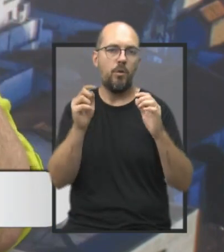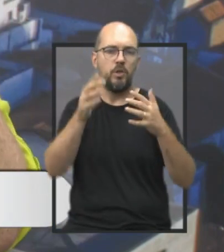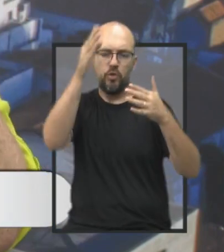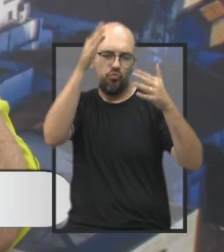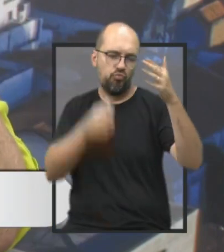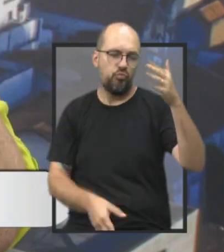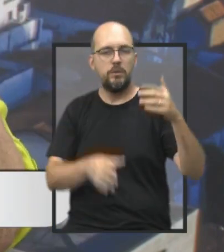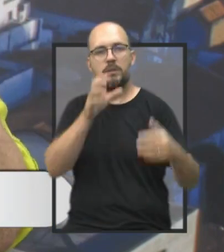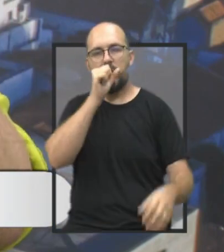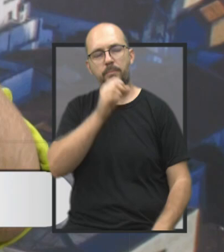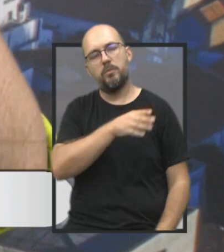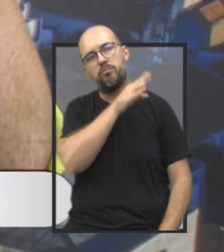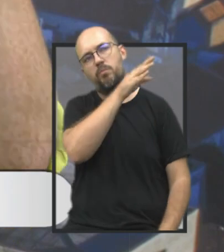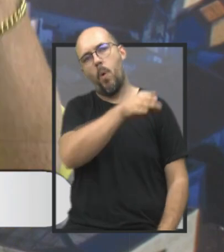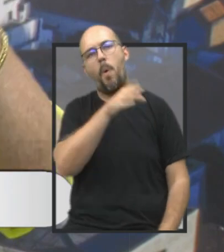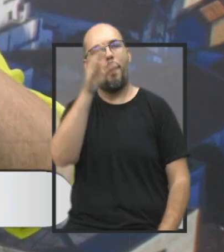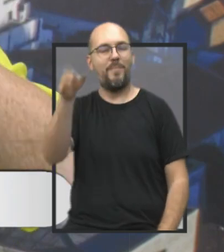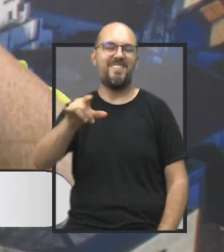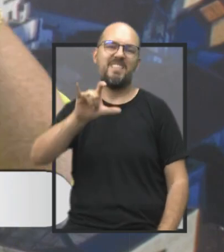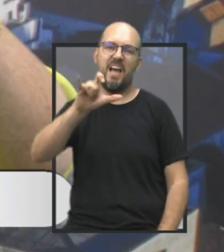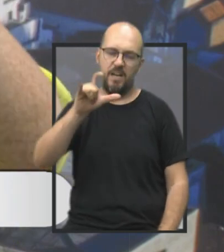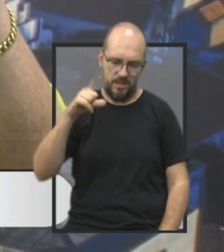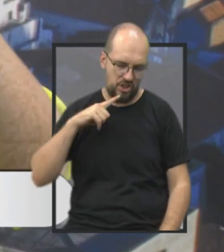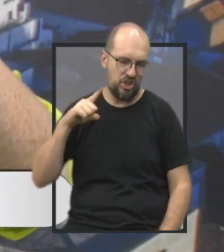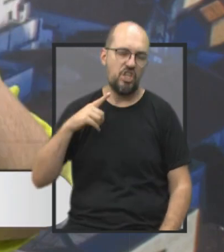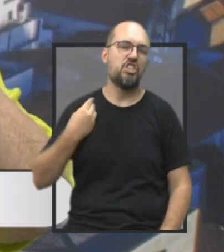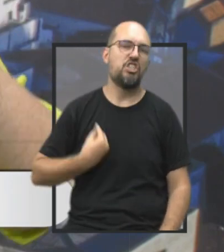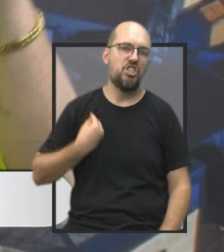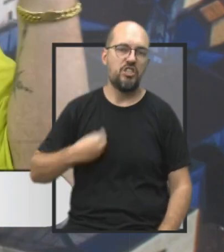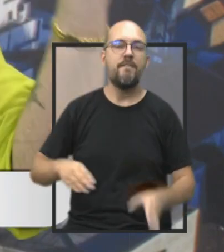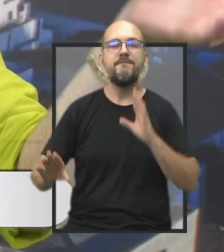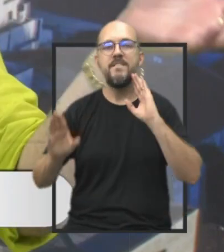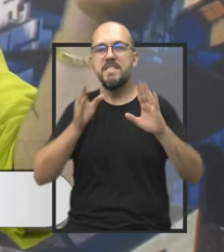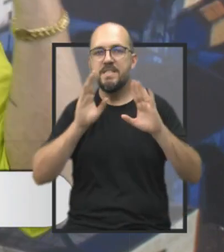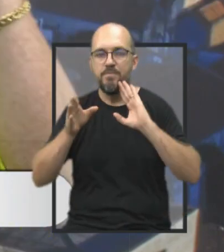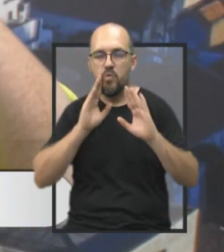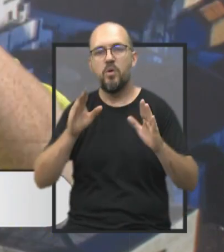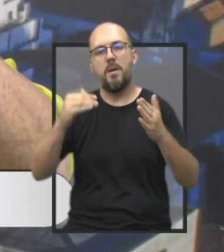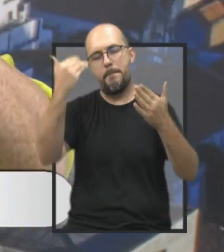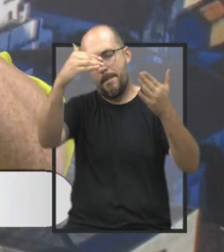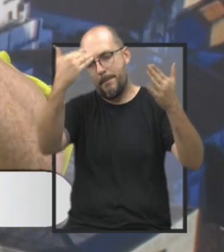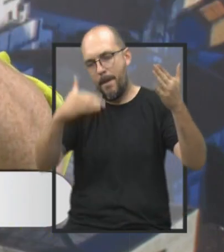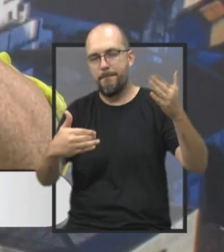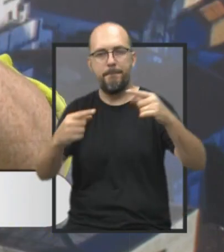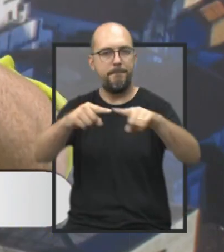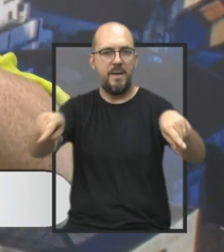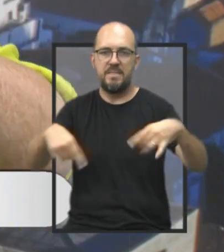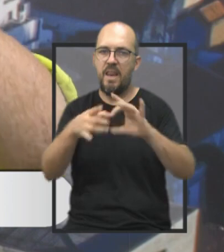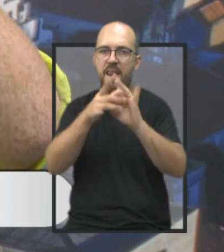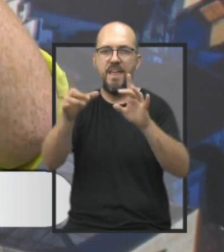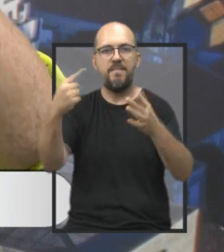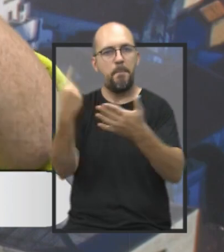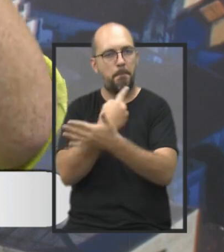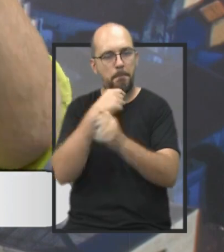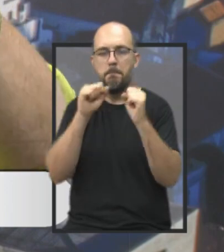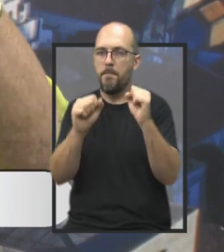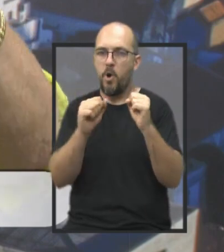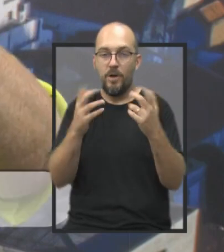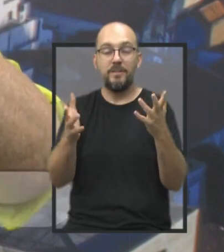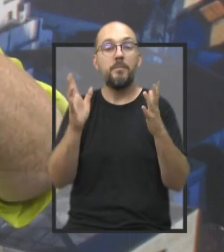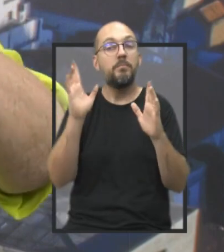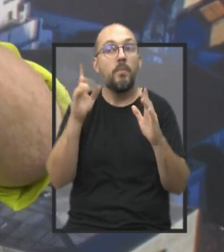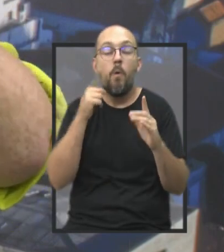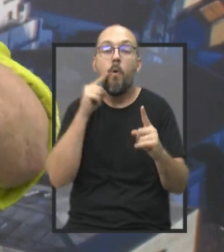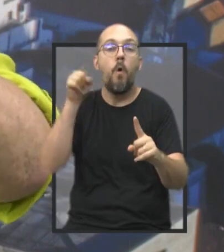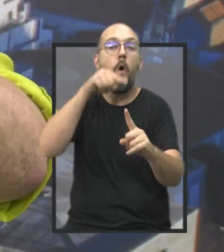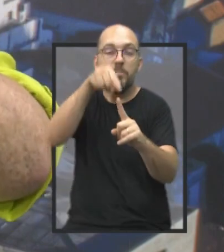a programação no Instagram, no Facebook, lá nas nossas páginas. O gabinete também está à disposição para isso, e a ideia é